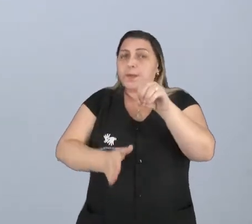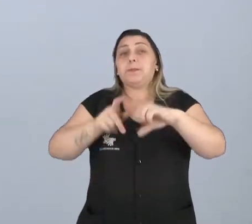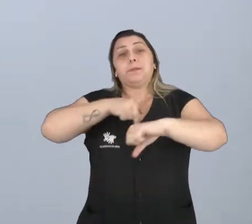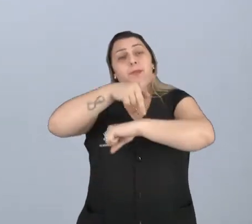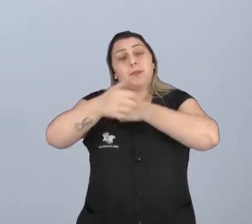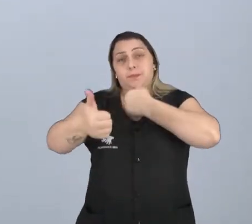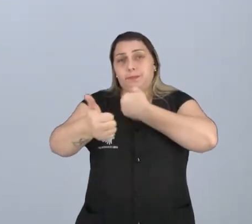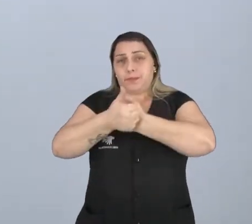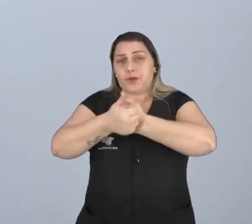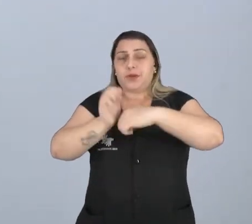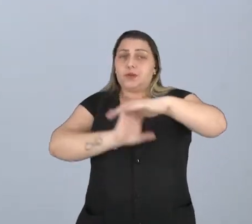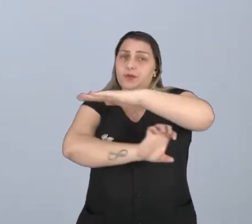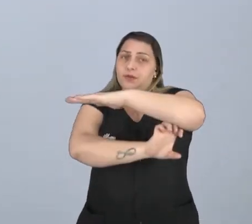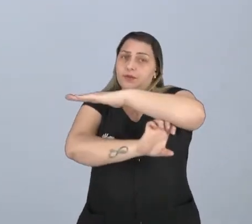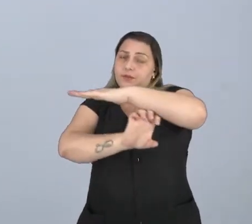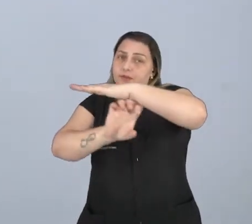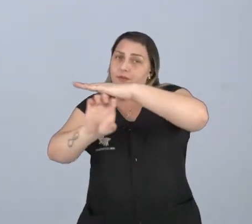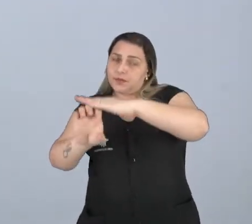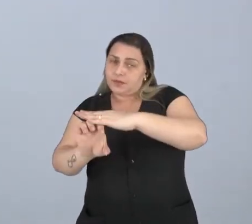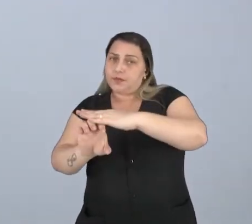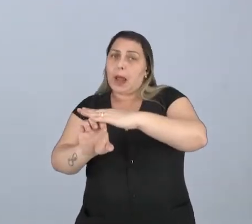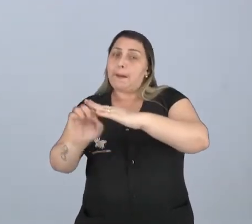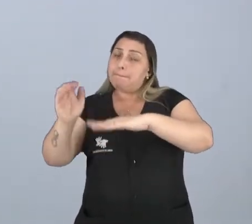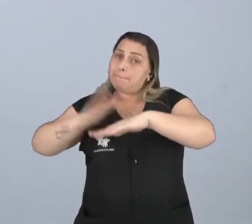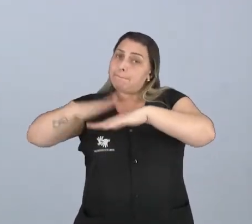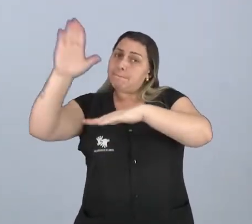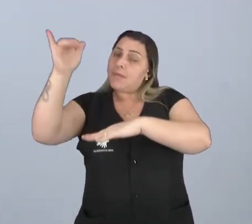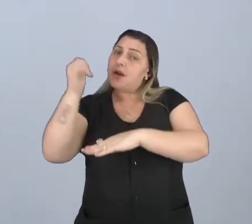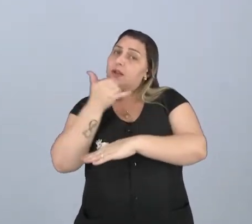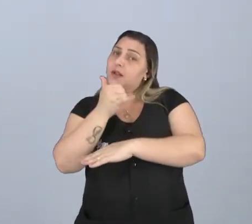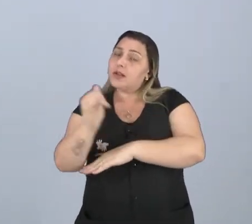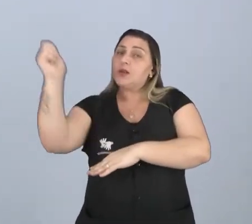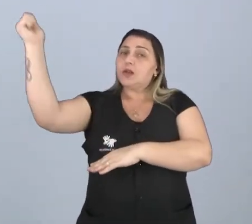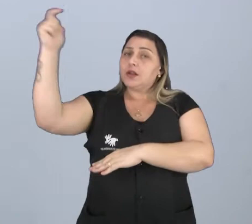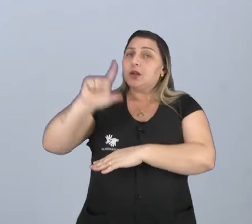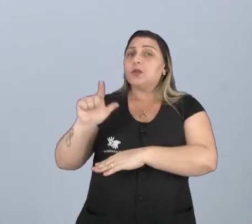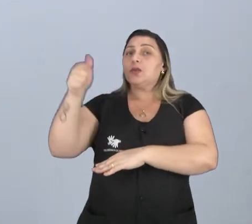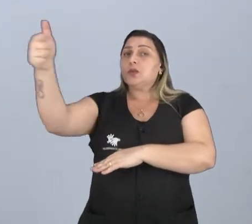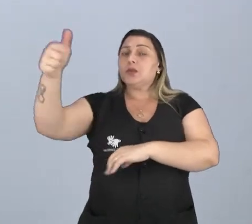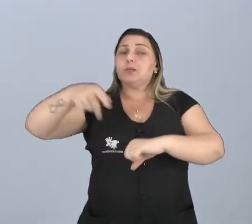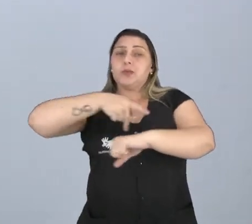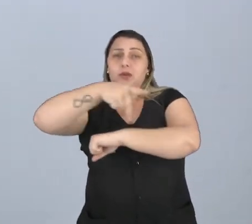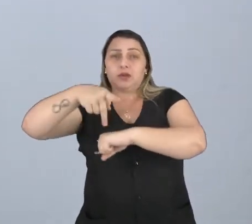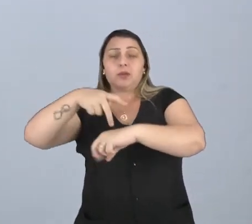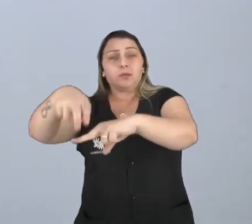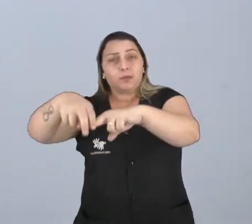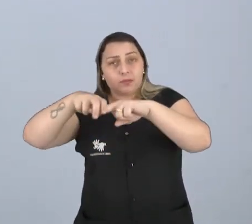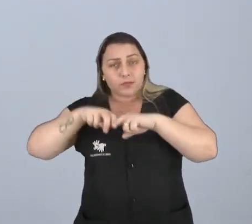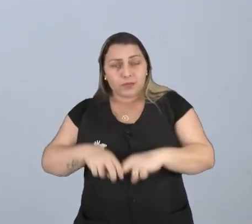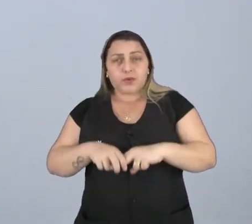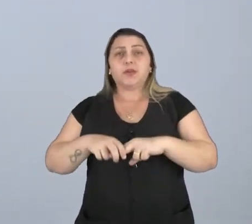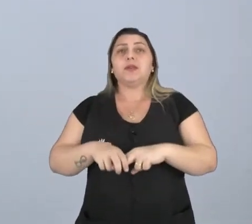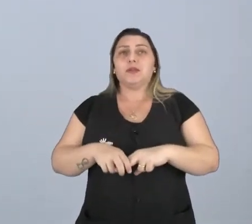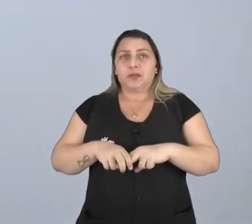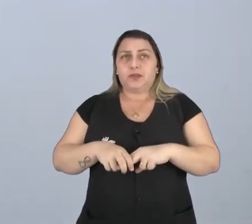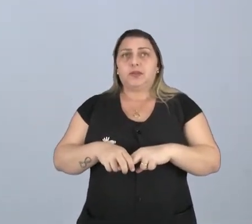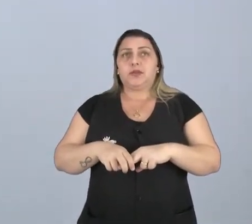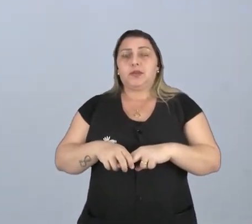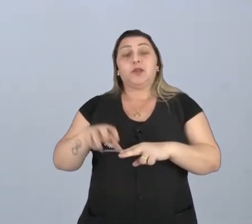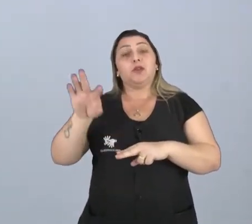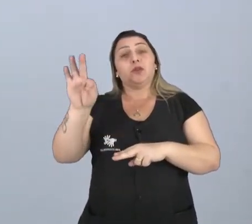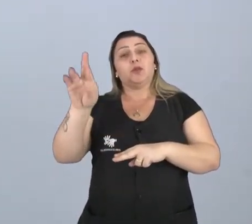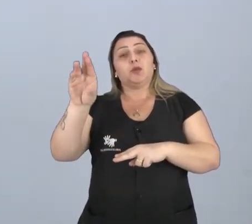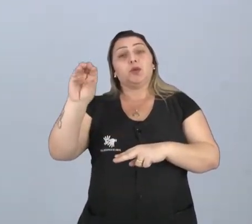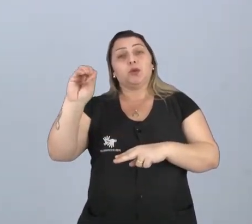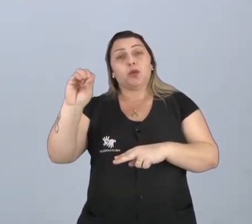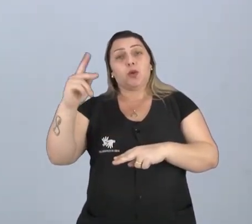ali próximos da linha do Equador, eles recebem mais energia solar do que outros países, né? Por isso que os países que estão naquela região são chamados de países